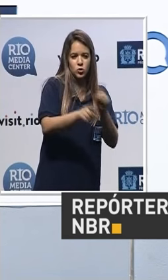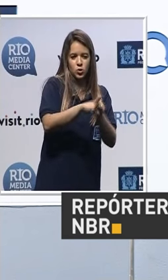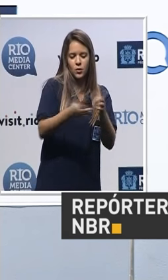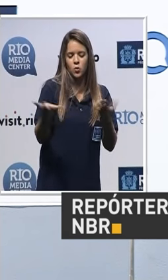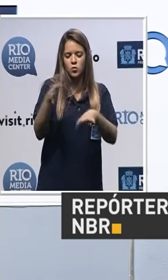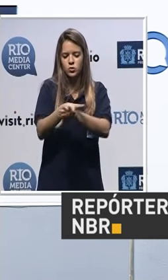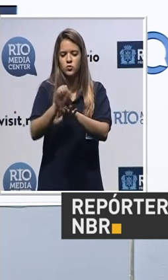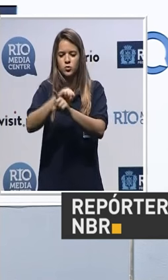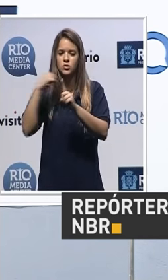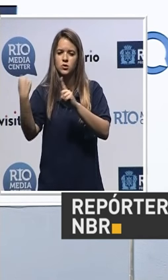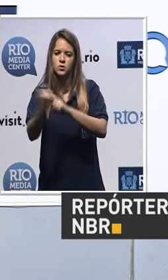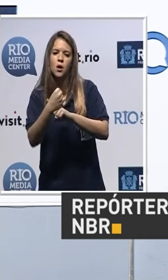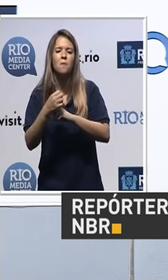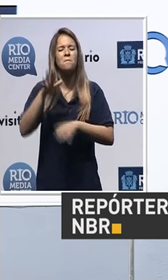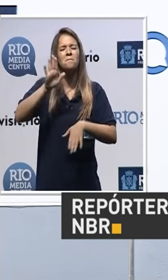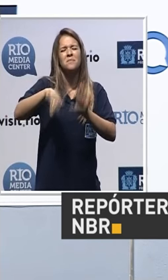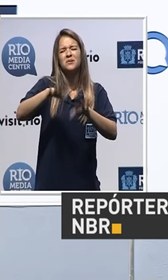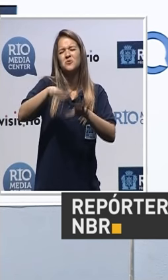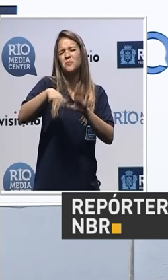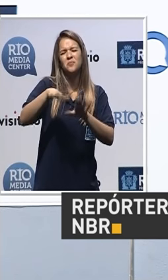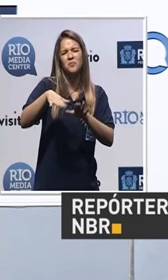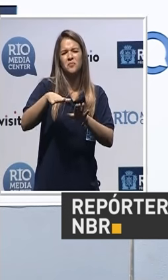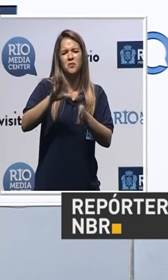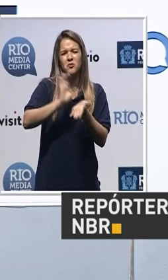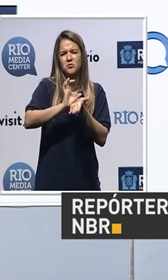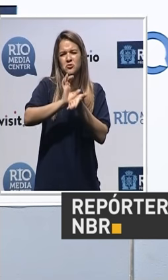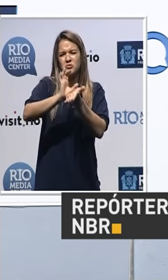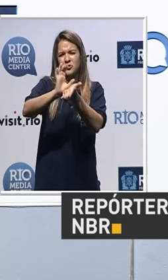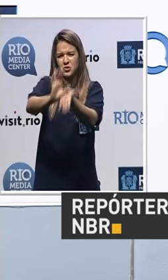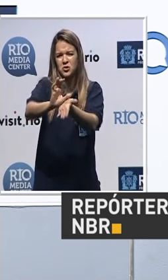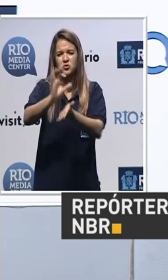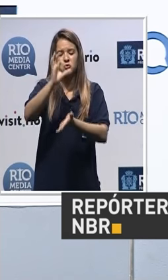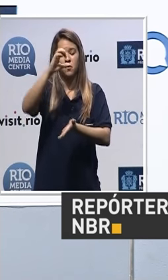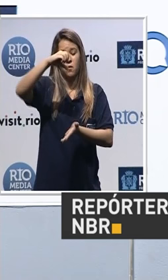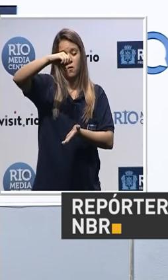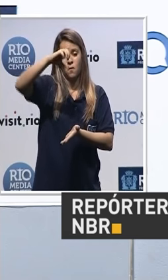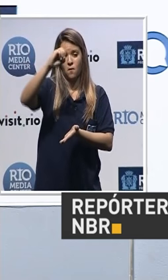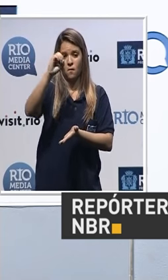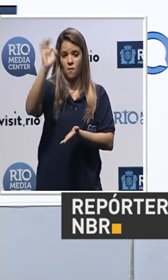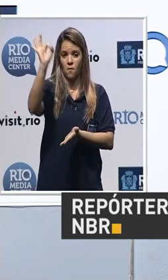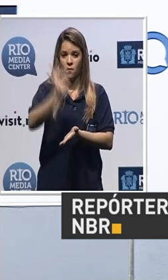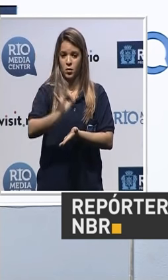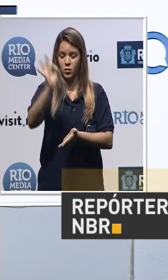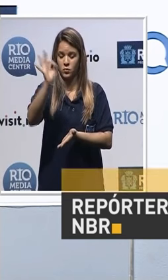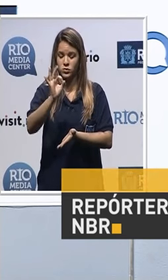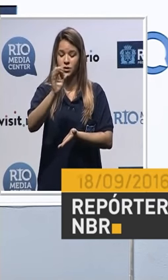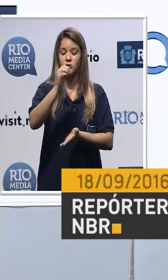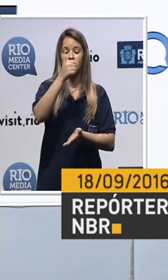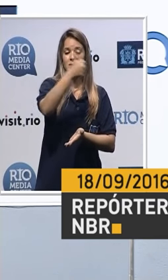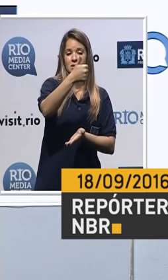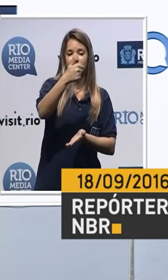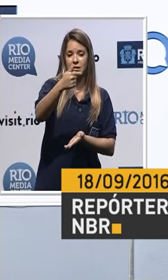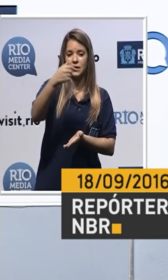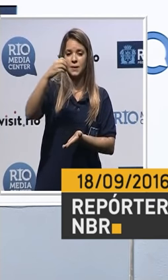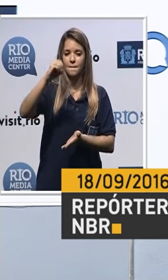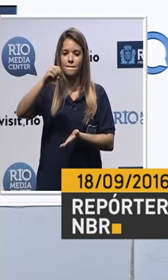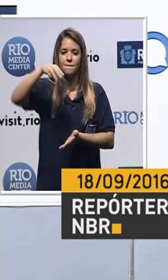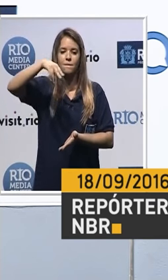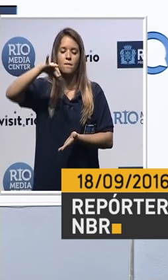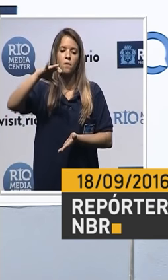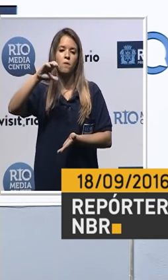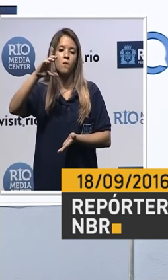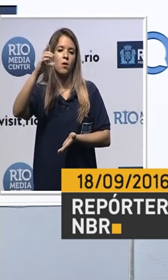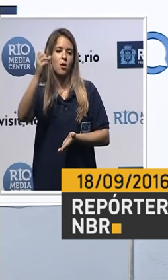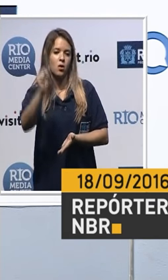de 90% do seu orçamento contingenciado, dos 170 milhões inicialmente